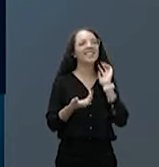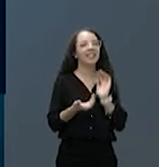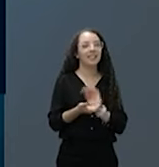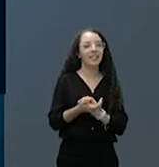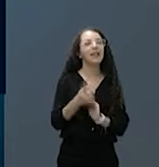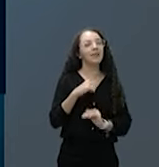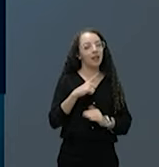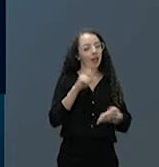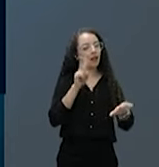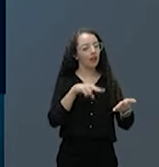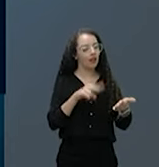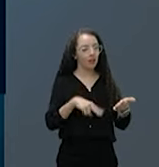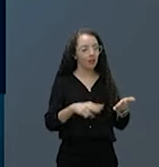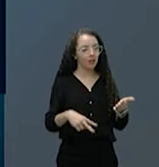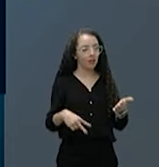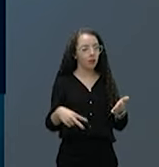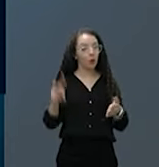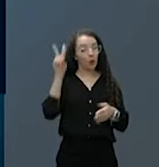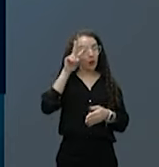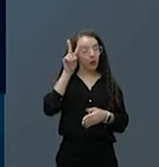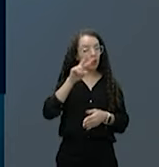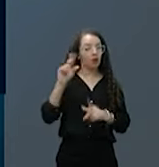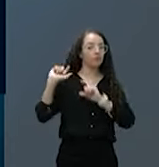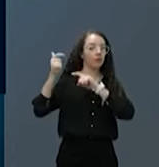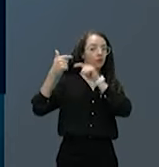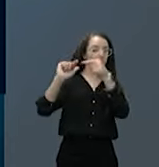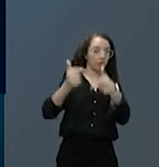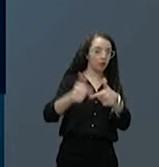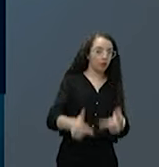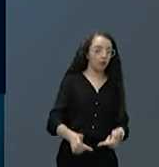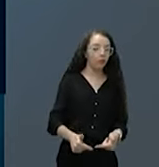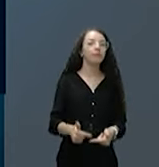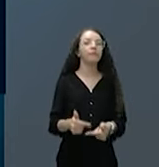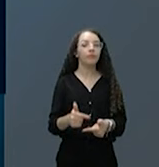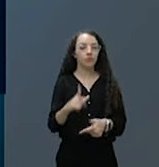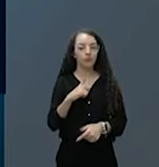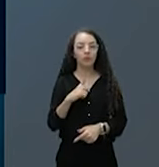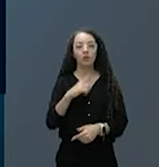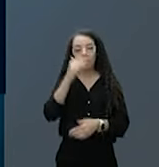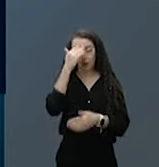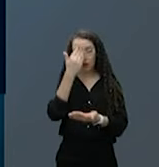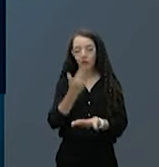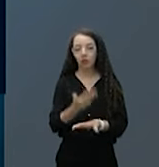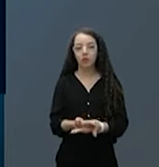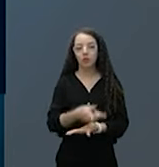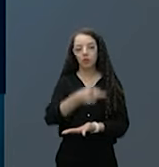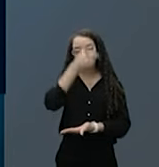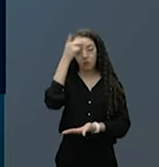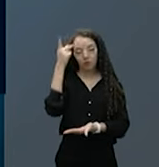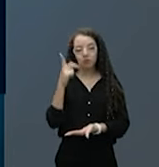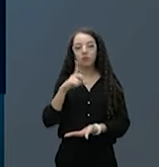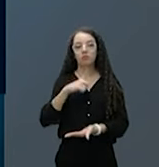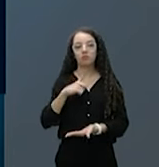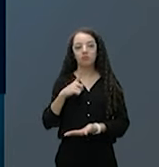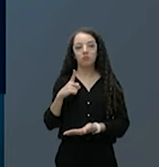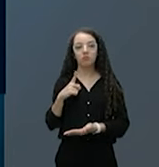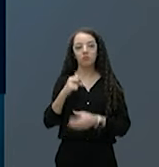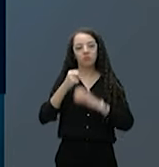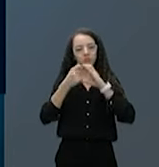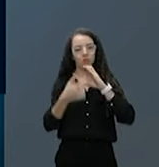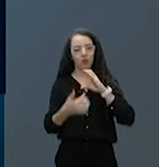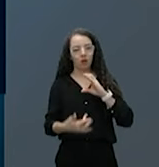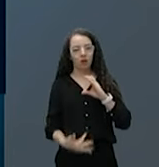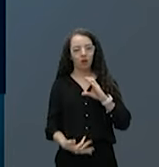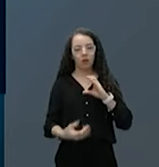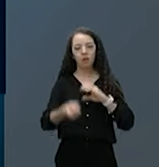revisor. E eu tenho certeza que o revisor, tendo características de jornalista